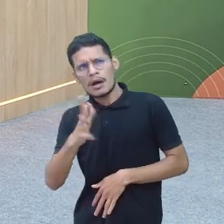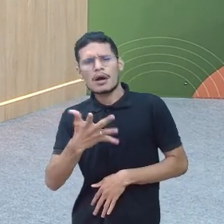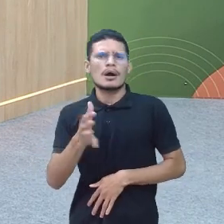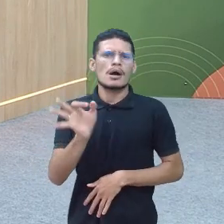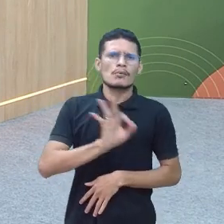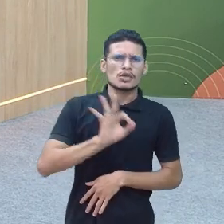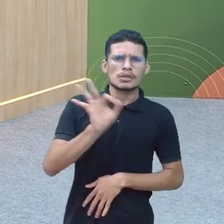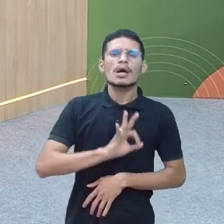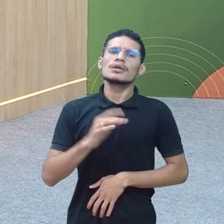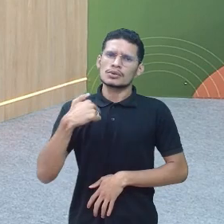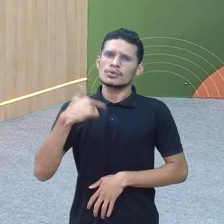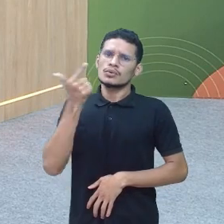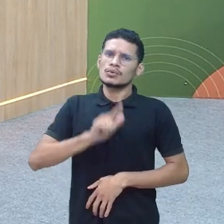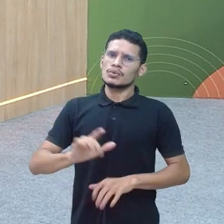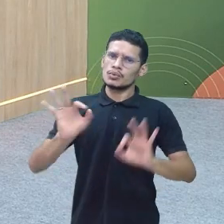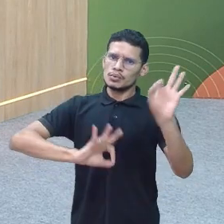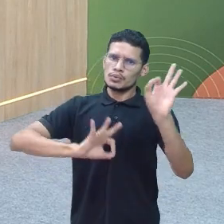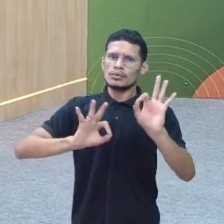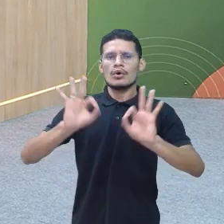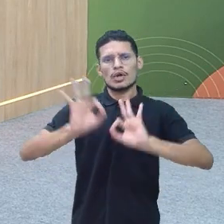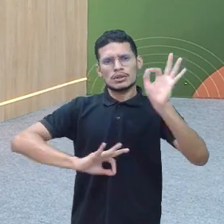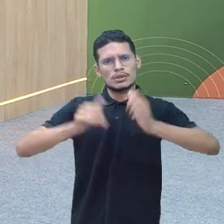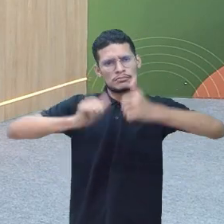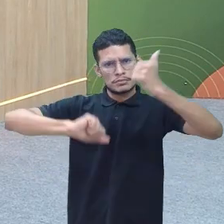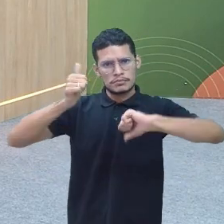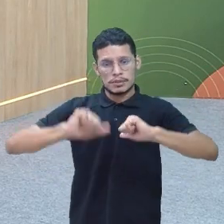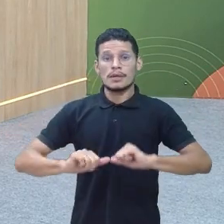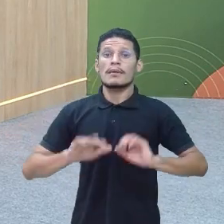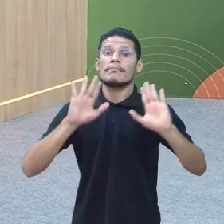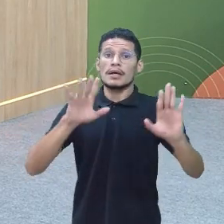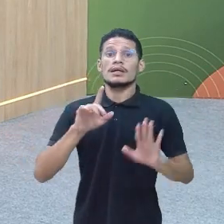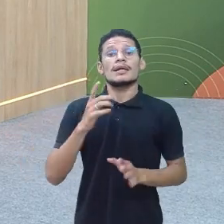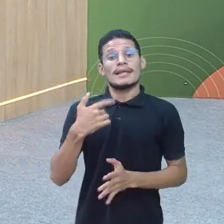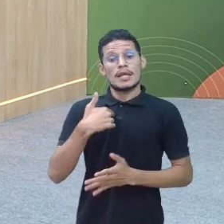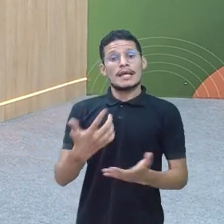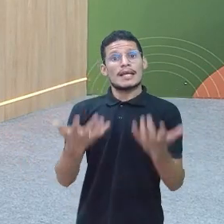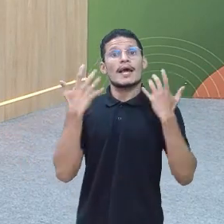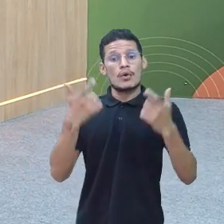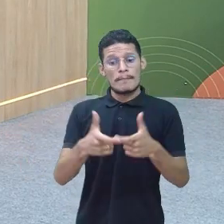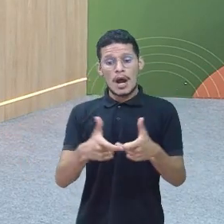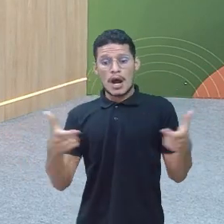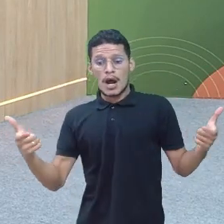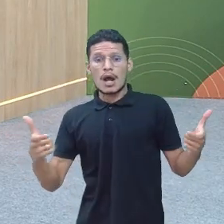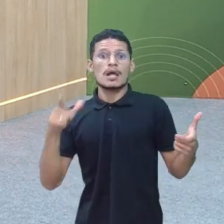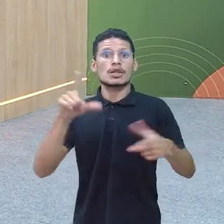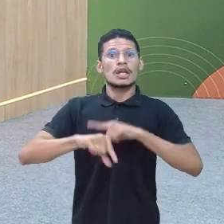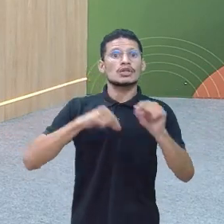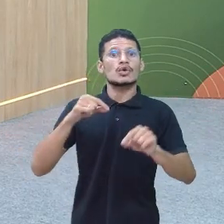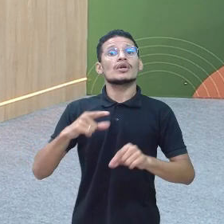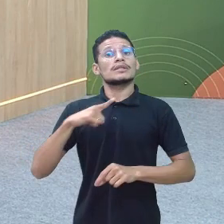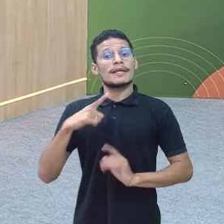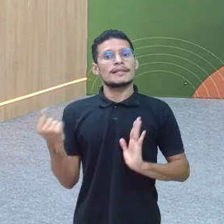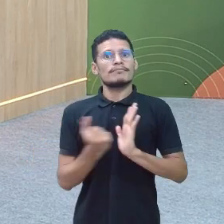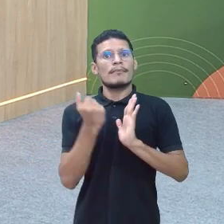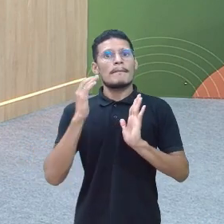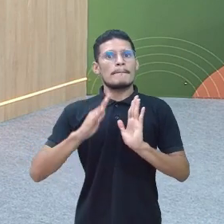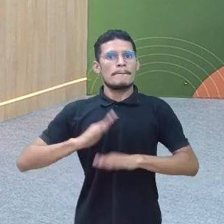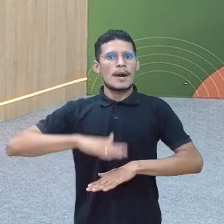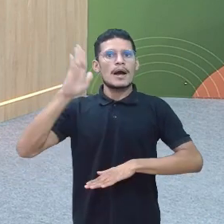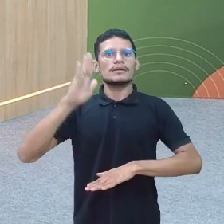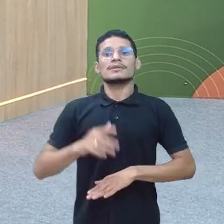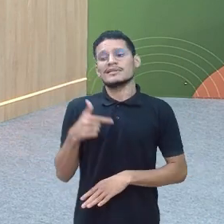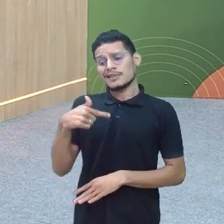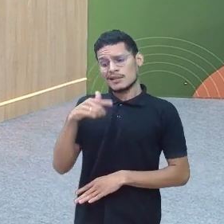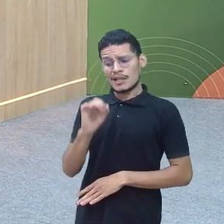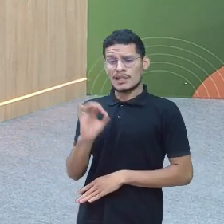uma análise por isso. Mas, se eu quero tomar decisões para coisas maiores, que têm mais impacto, entrevistar